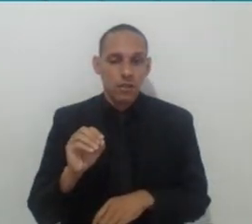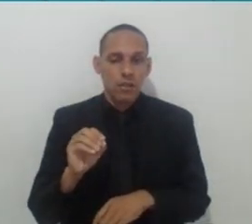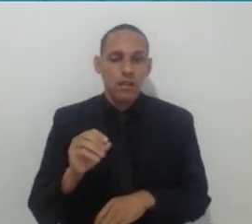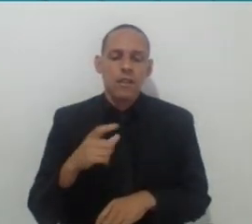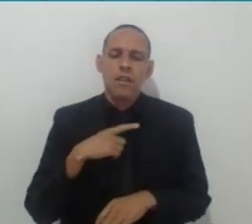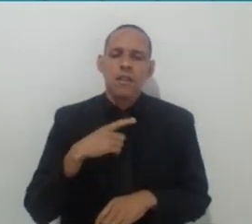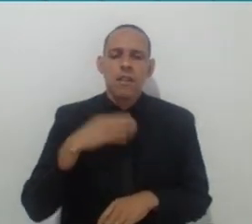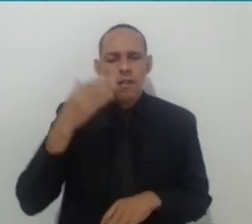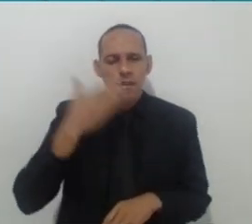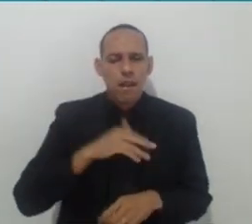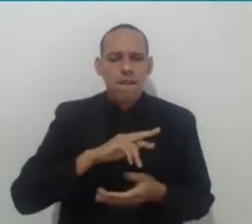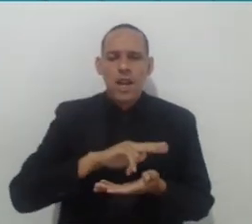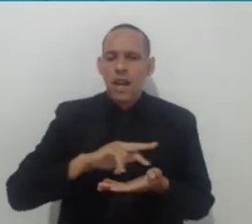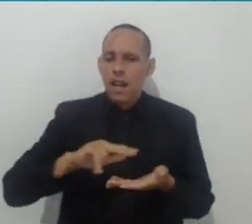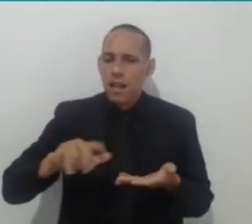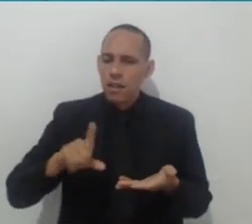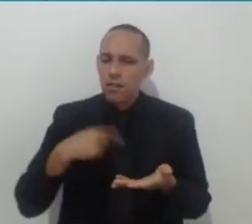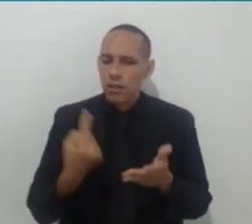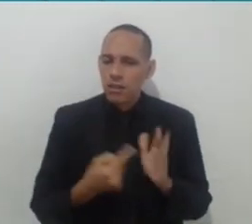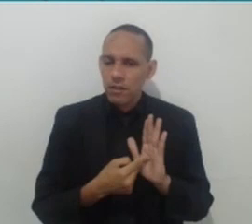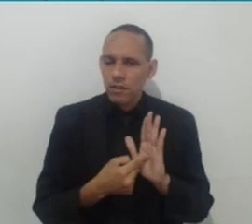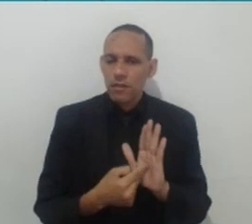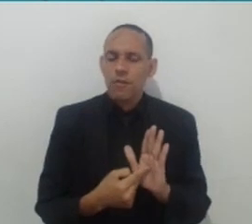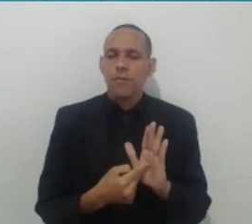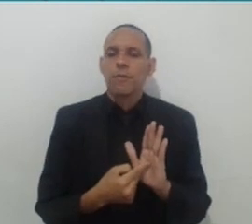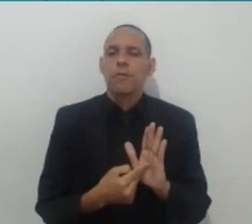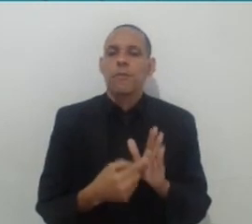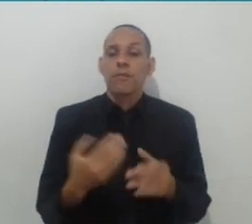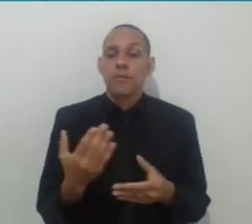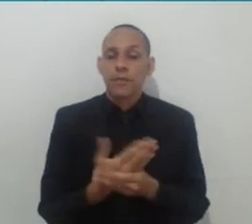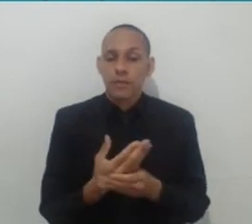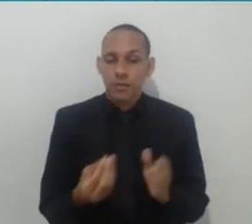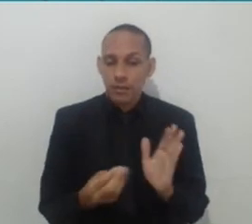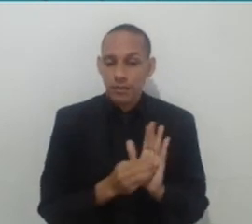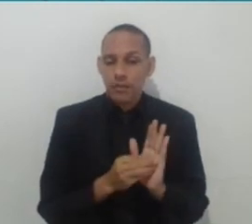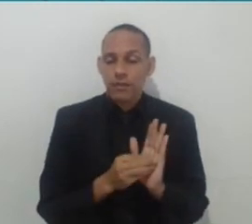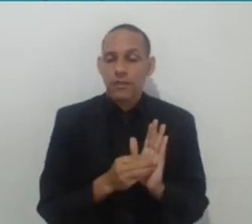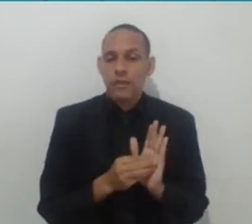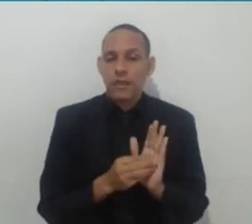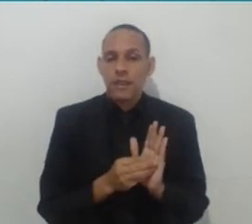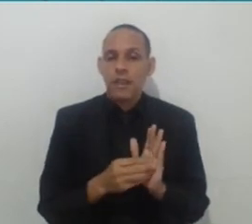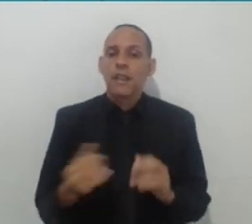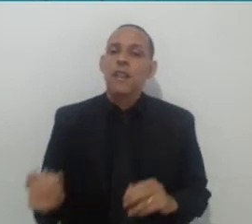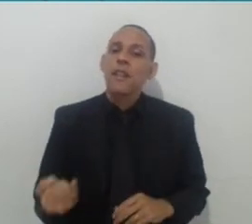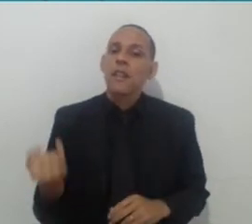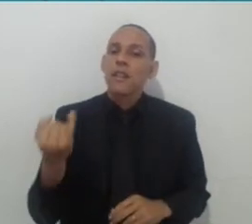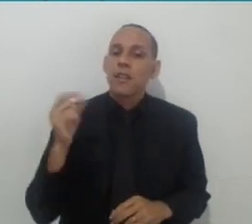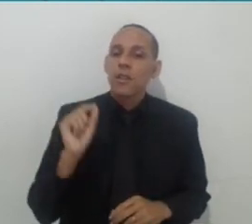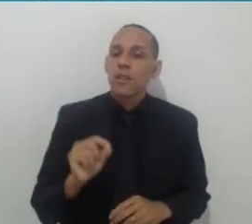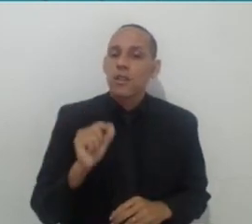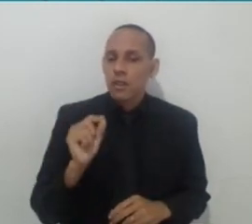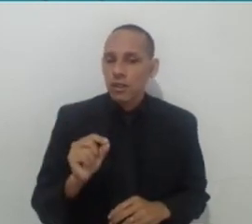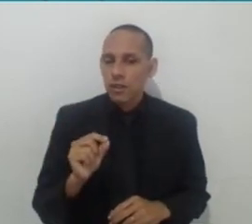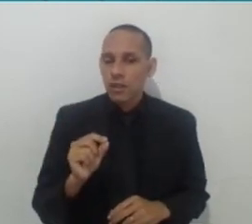que demonstramos no processo, a relevância dos fundamentos forma plausível até a iminente constituição indevida e ilegal